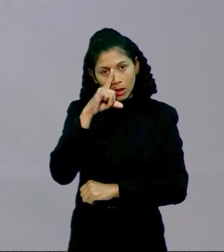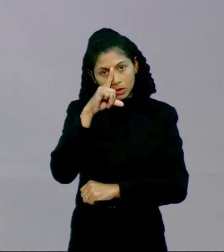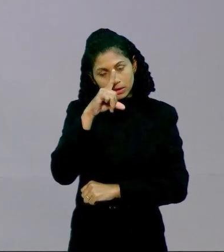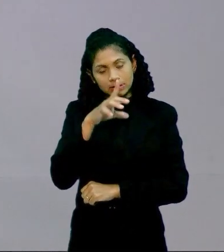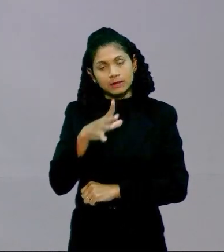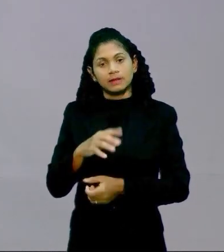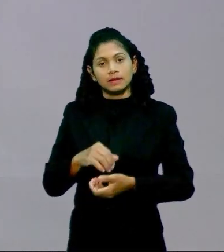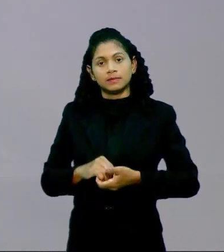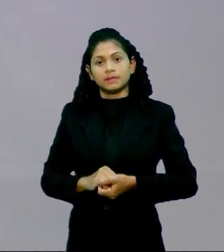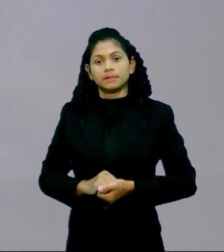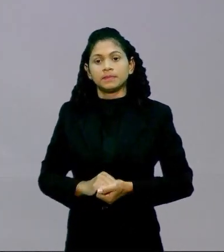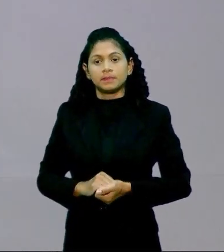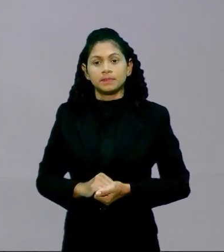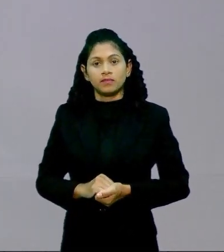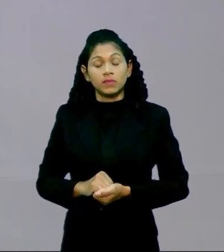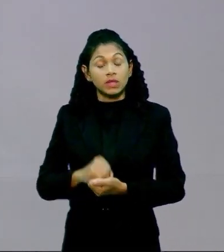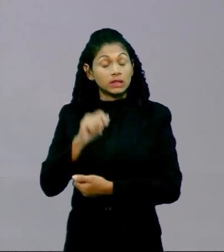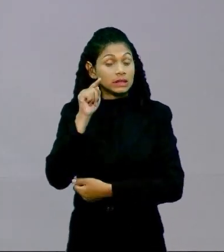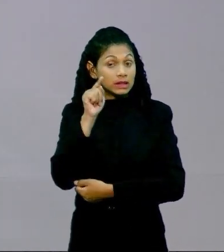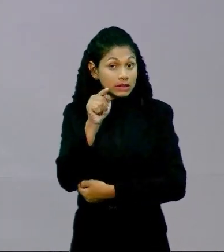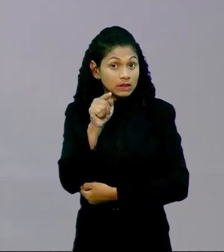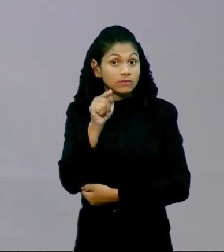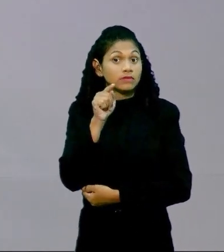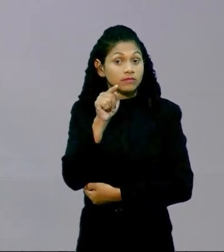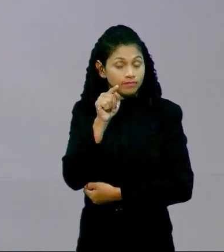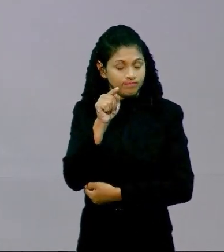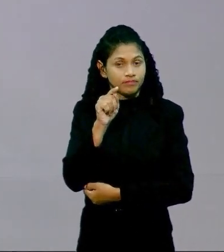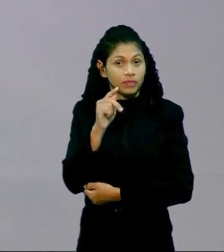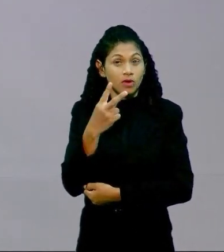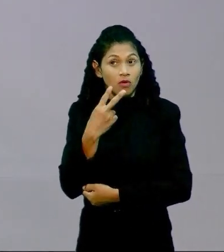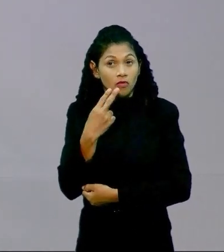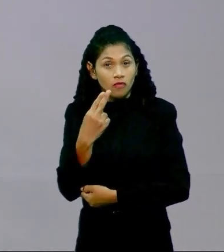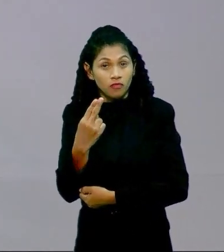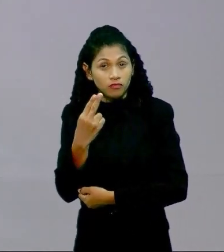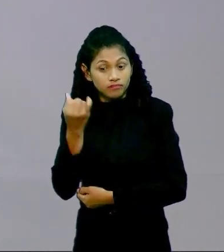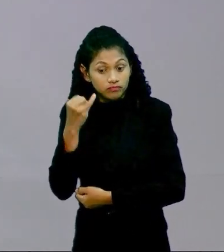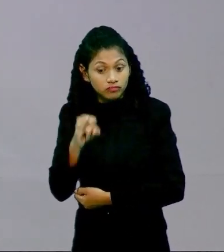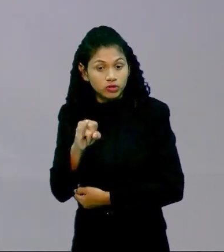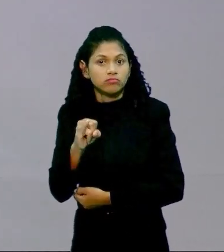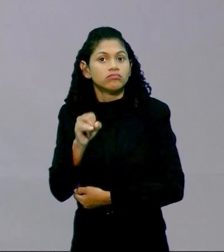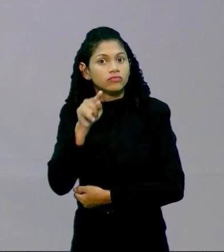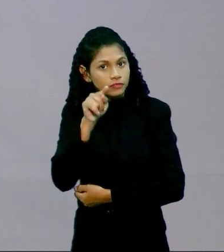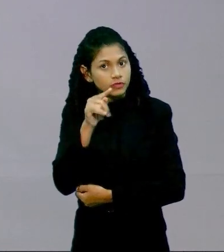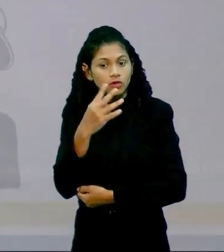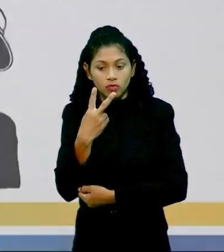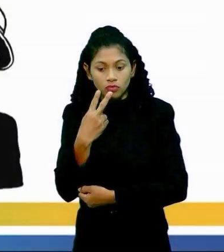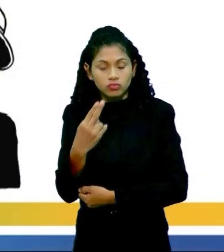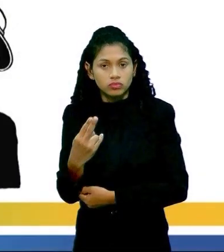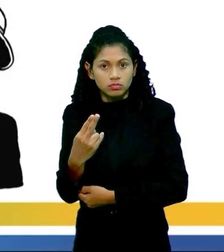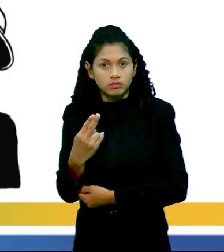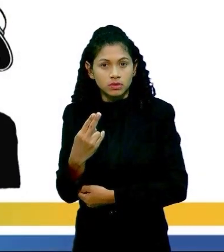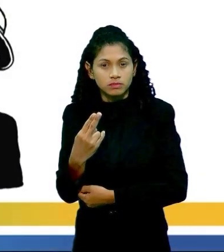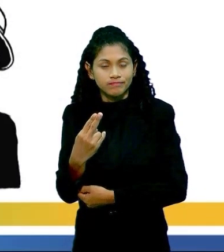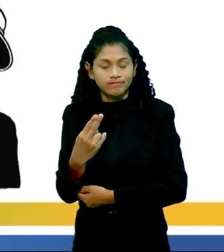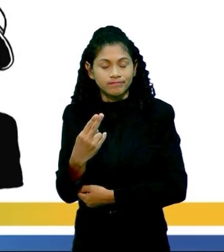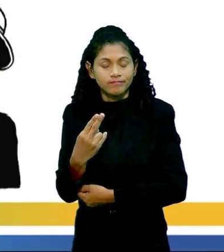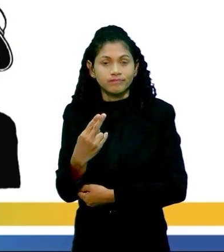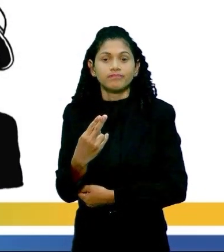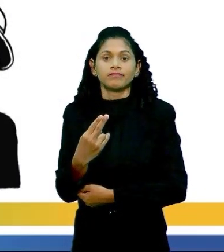ajudando o seu contexto, né? E é isso que o texto, o tema central aí, que é